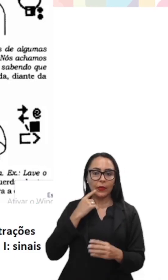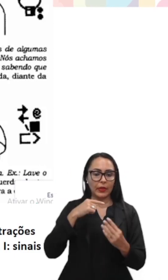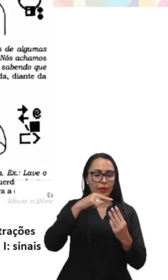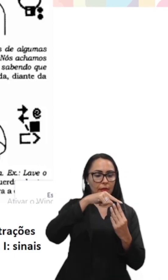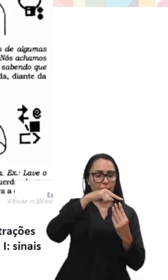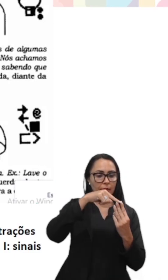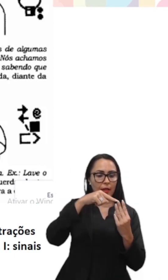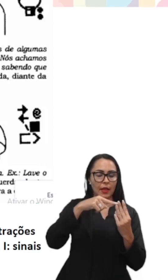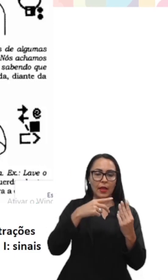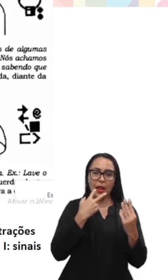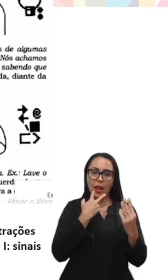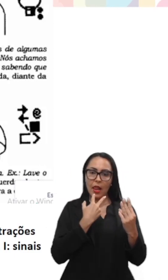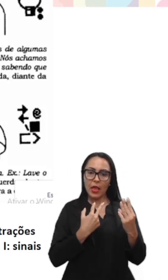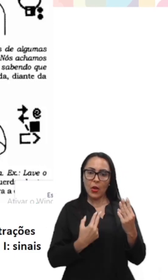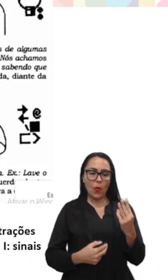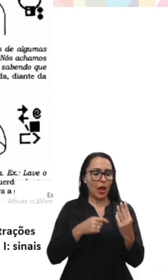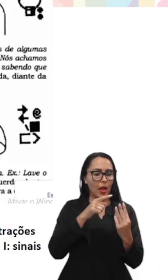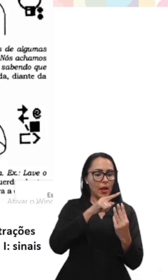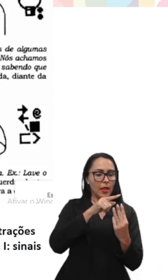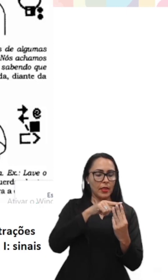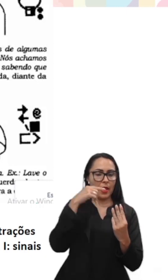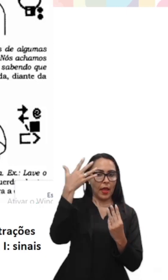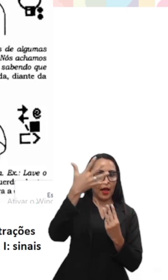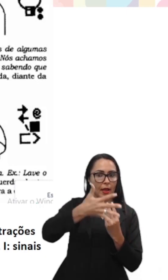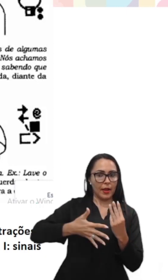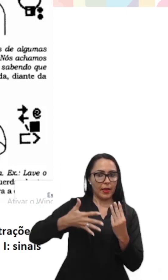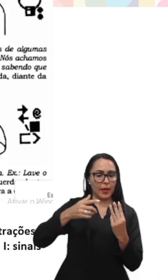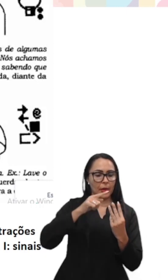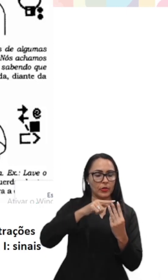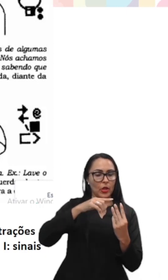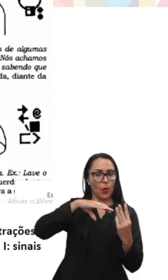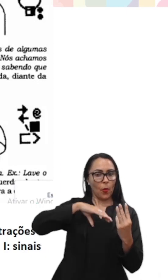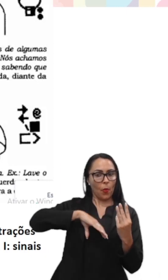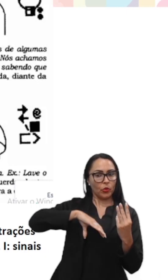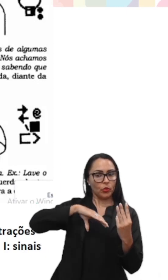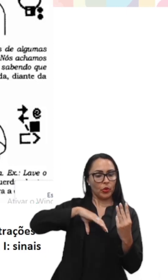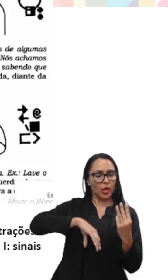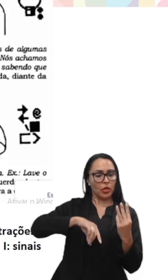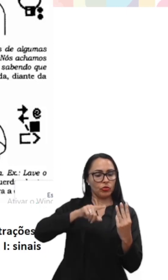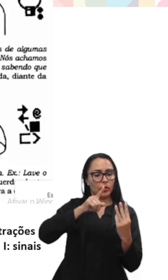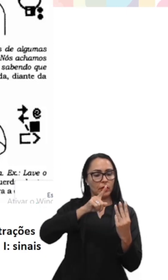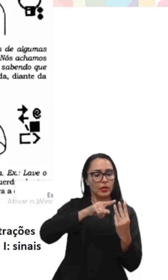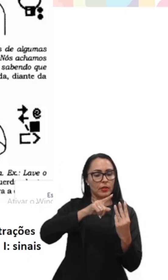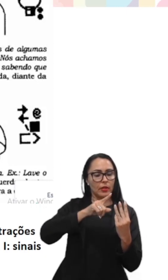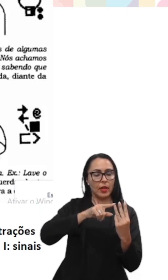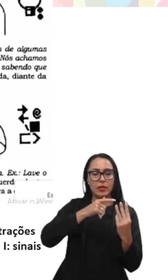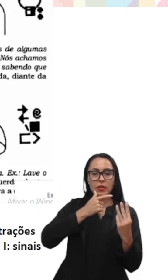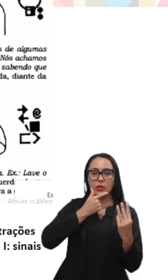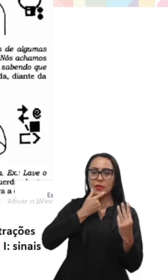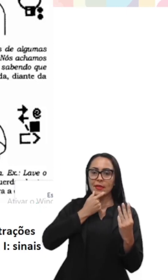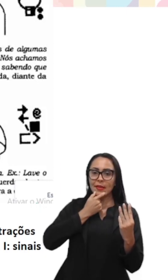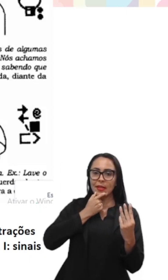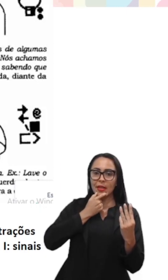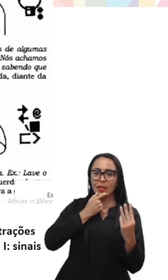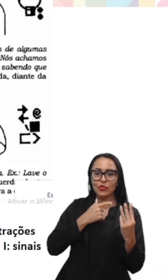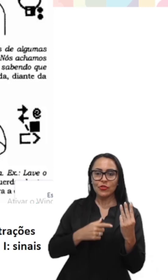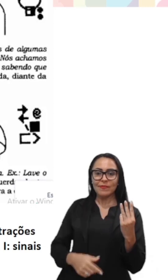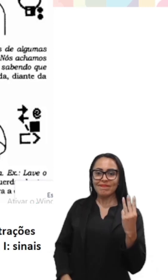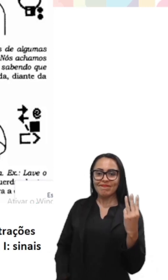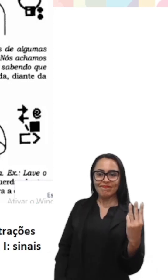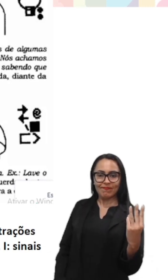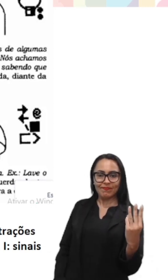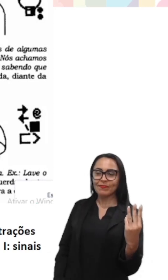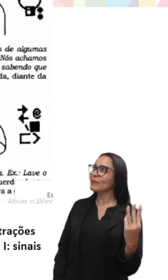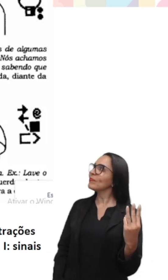Ele tem a Libras, tem a língua portuguesa e também tem a língua inglesa.